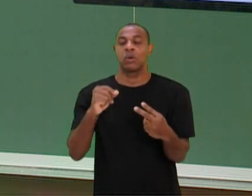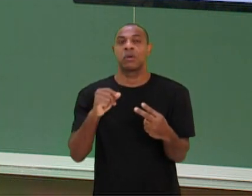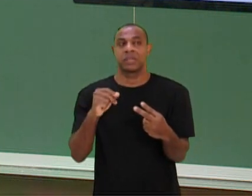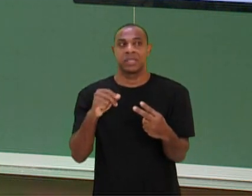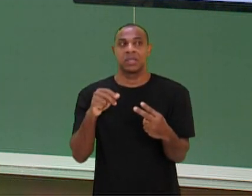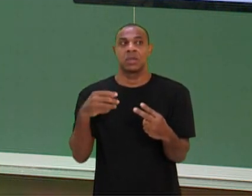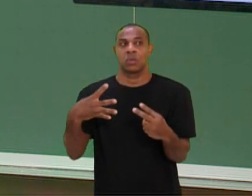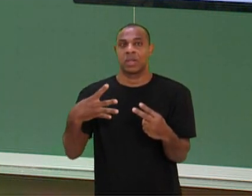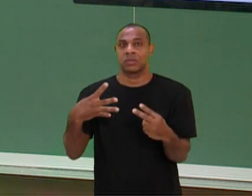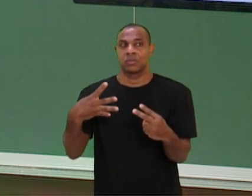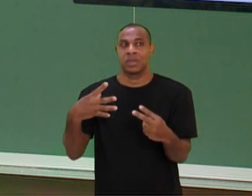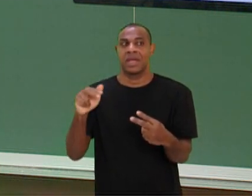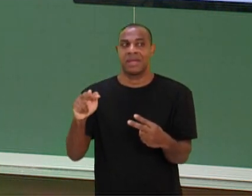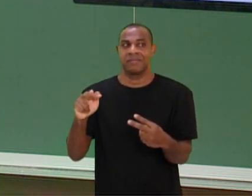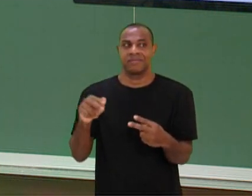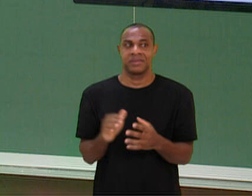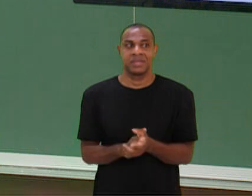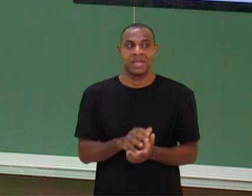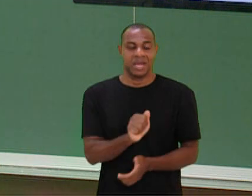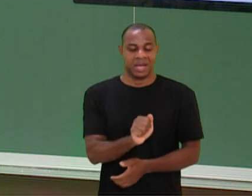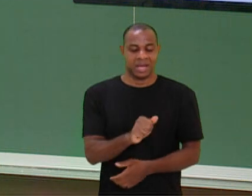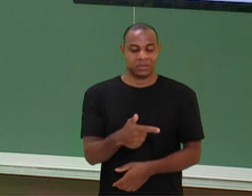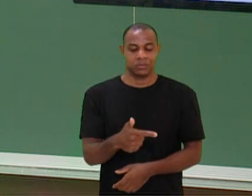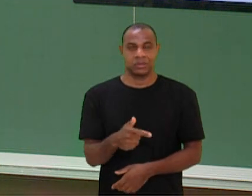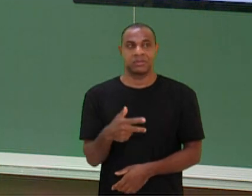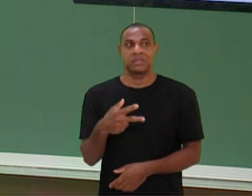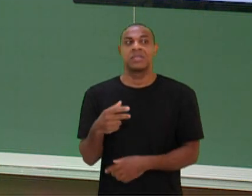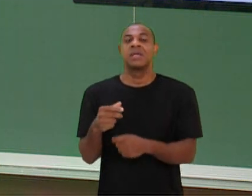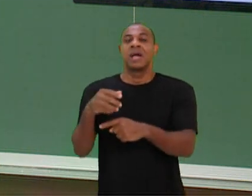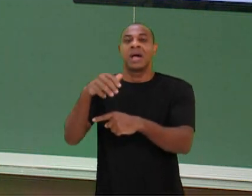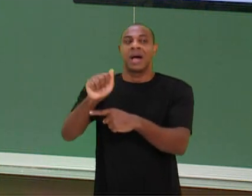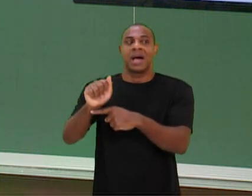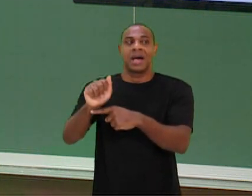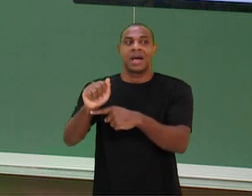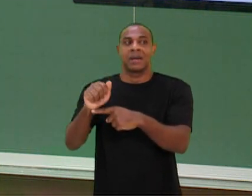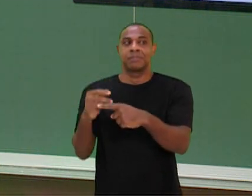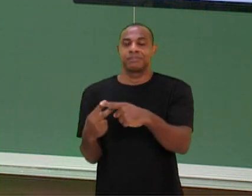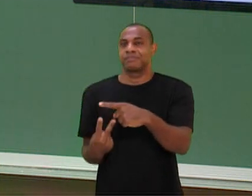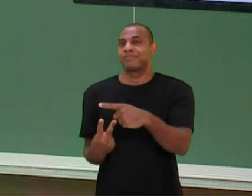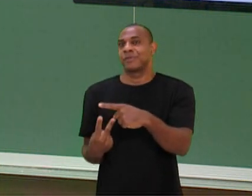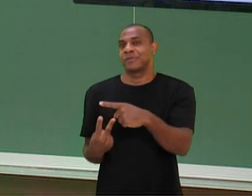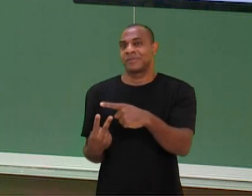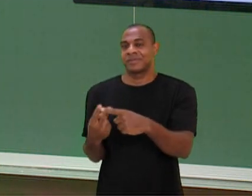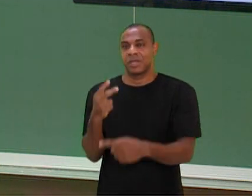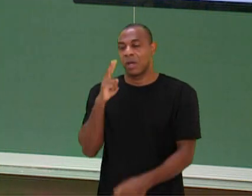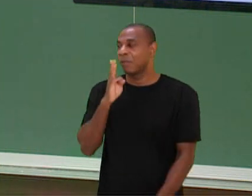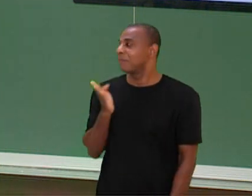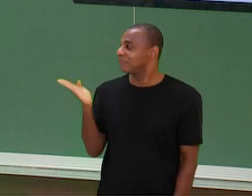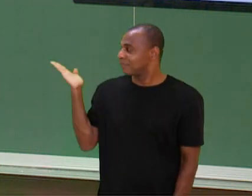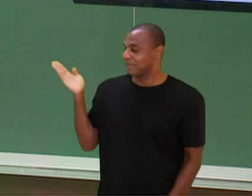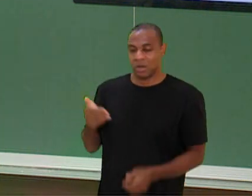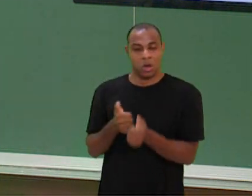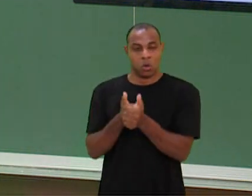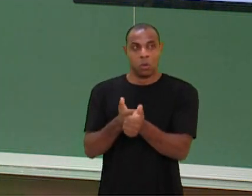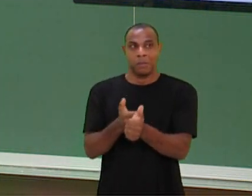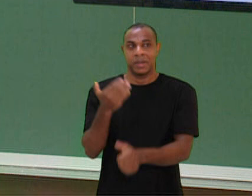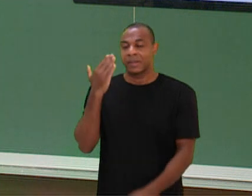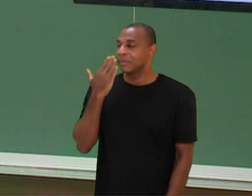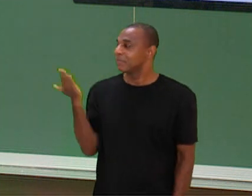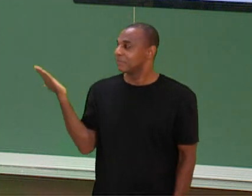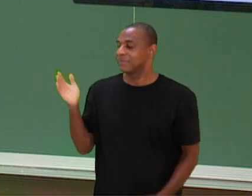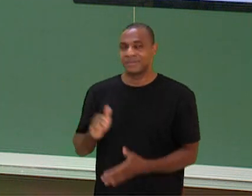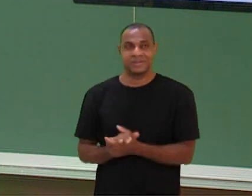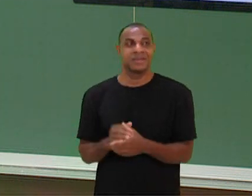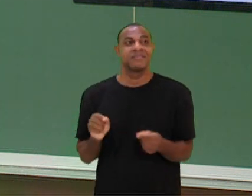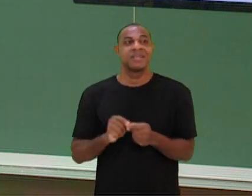a A sobre 2, certo? O que eu vou fazer agora? Agora aqui é coisa, né, de traquejo matemático, a gente vai resolver a equaçãozinha. O